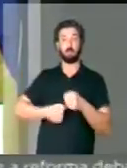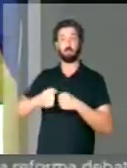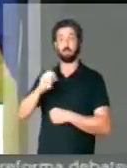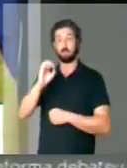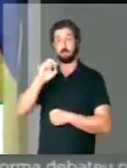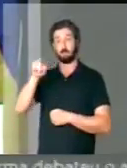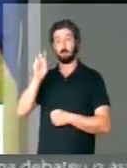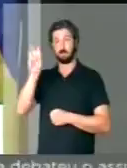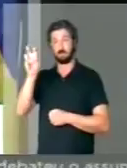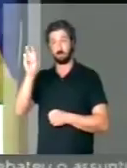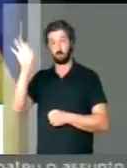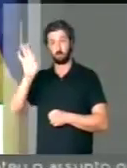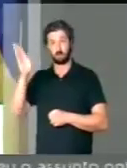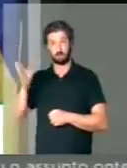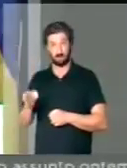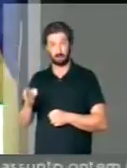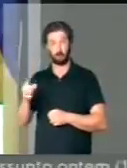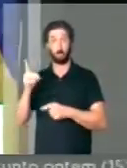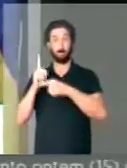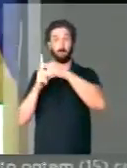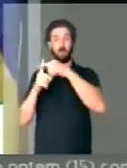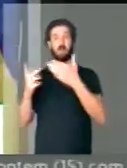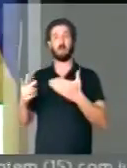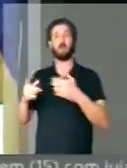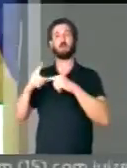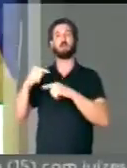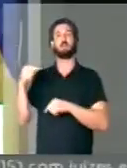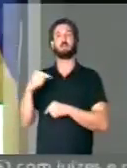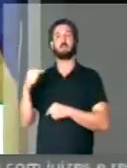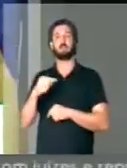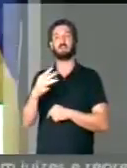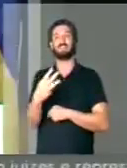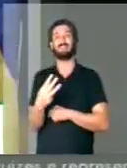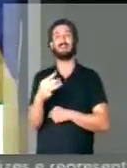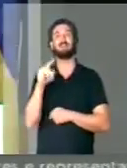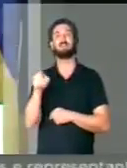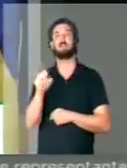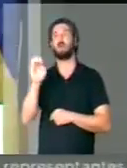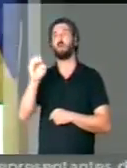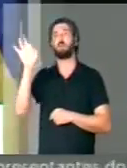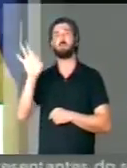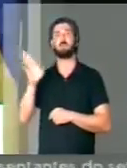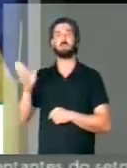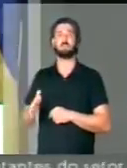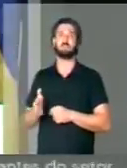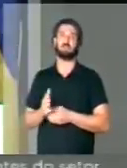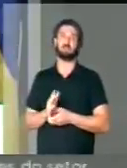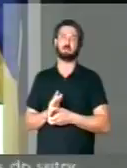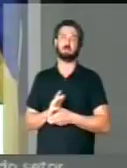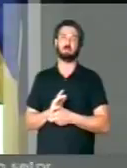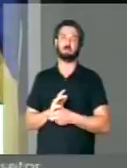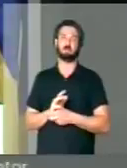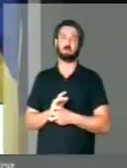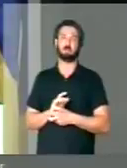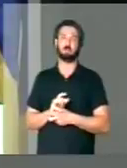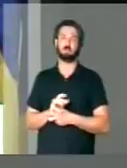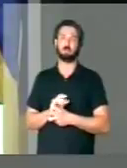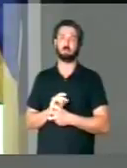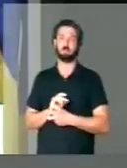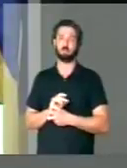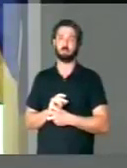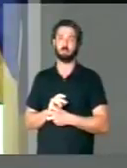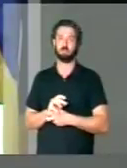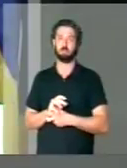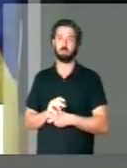anterior 0,5% positivo, tivemos um resultado negativo de 3,8% negativo. PIB